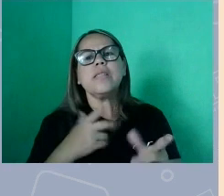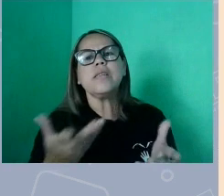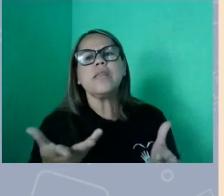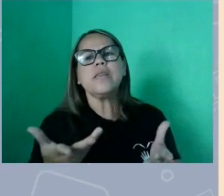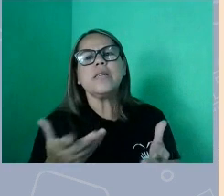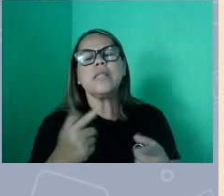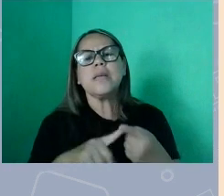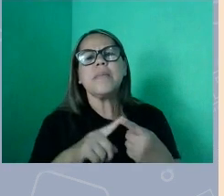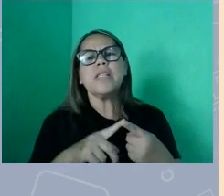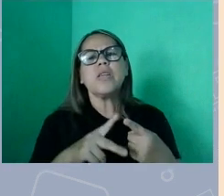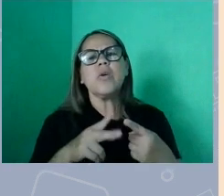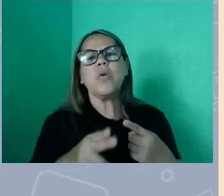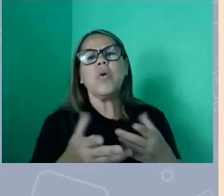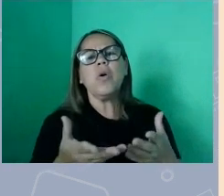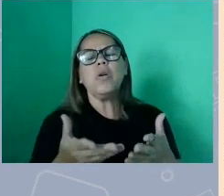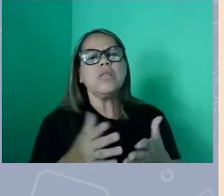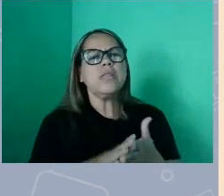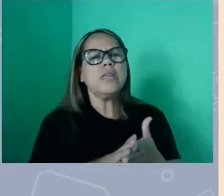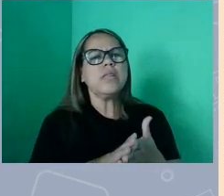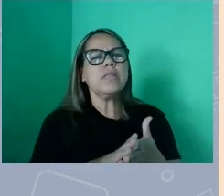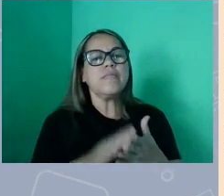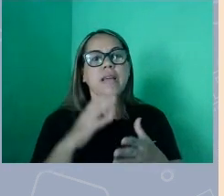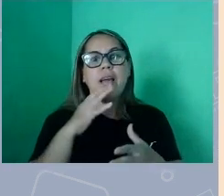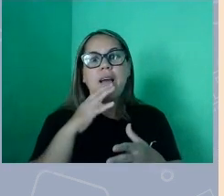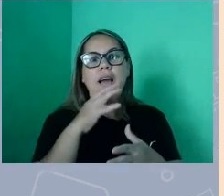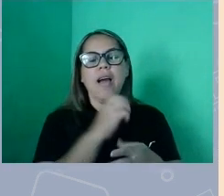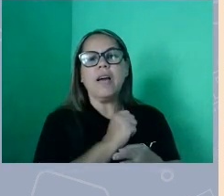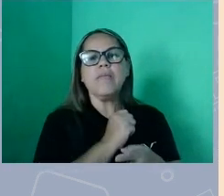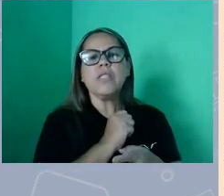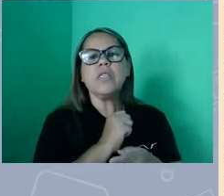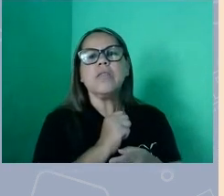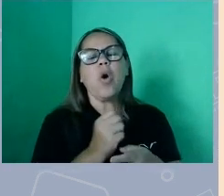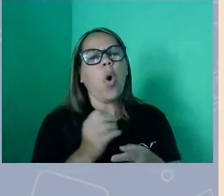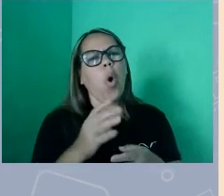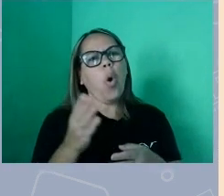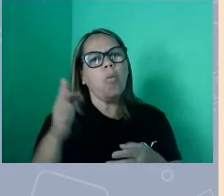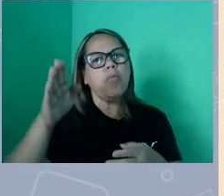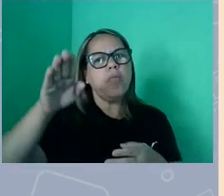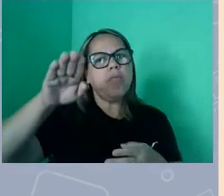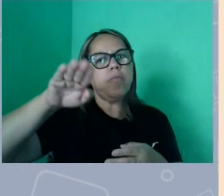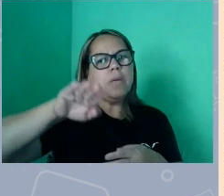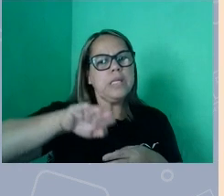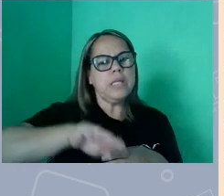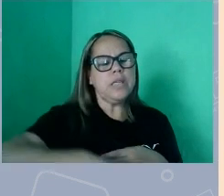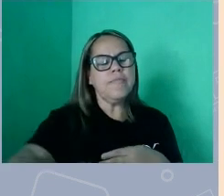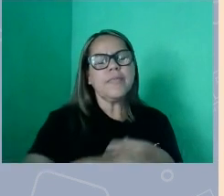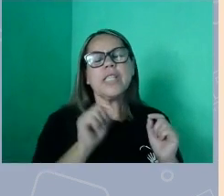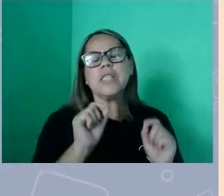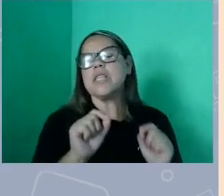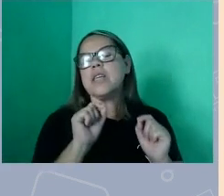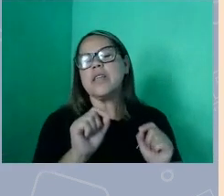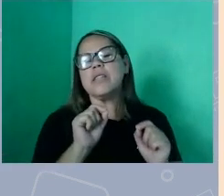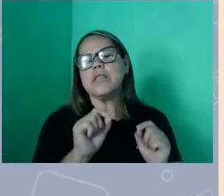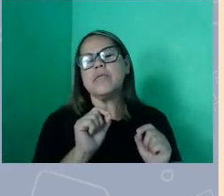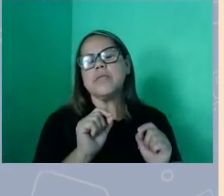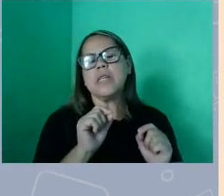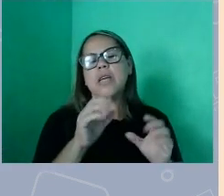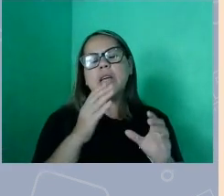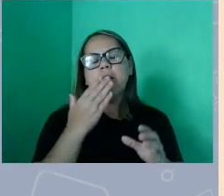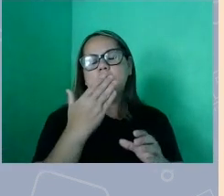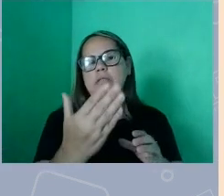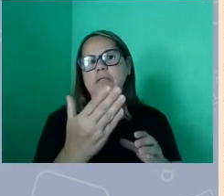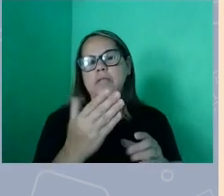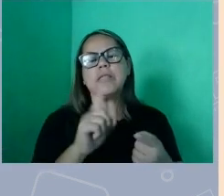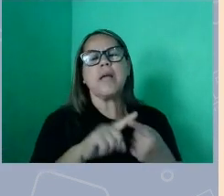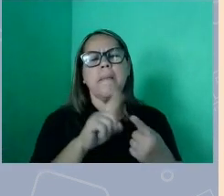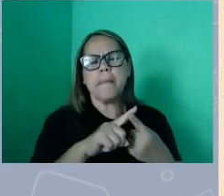corte abrupto ou seja um corte rápido ou íngreme na chamada região de frente a imagem